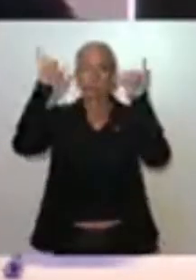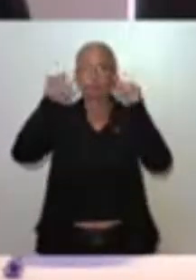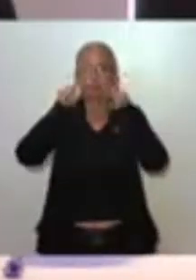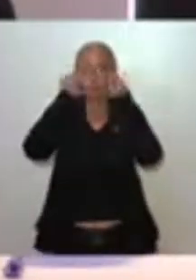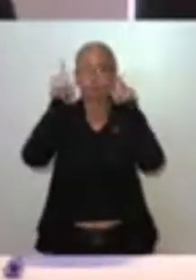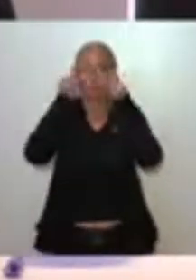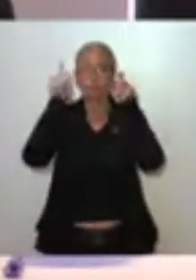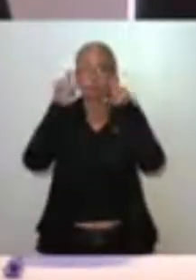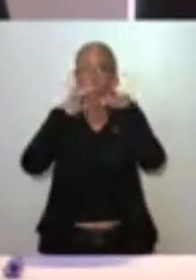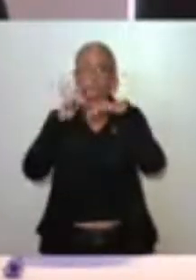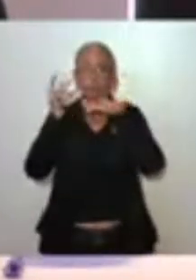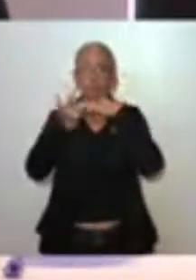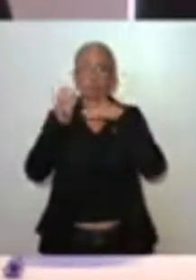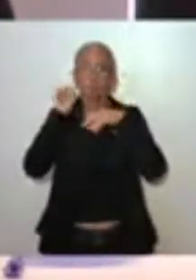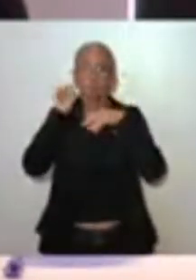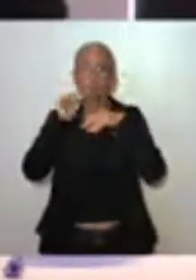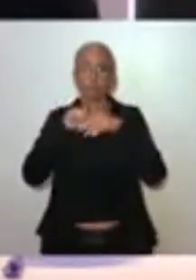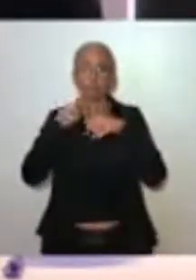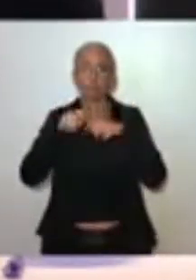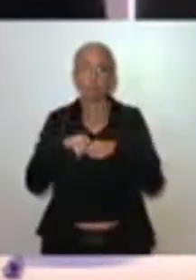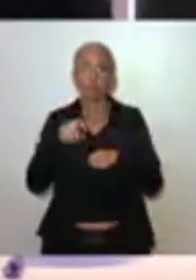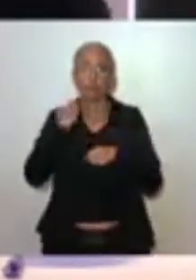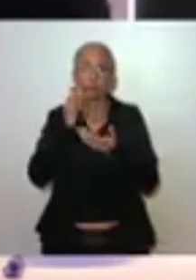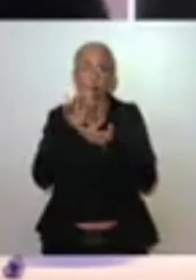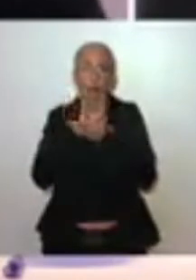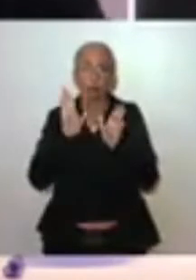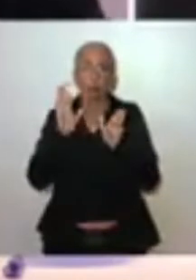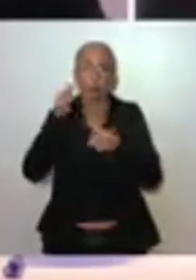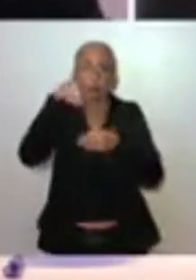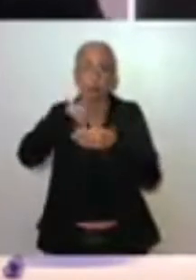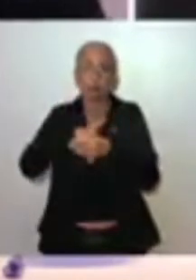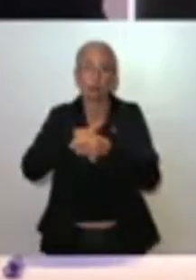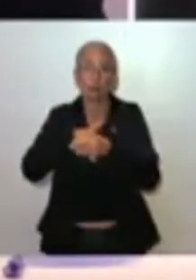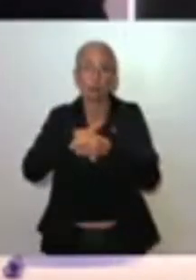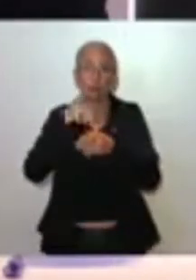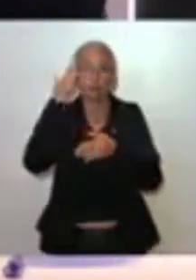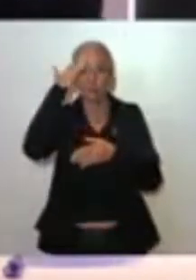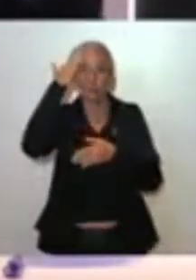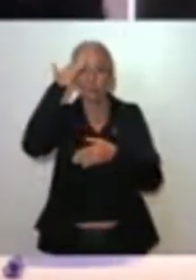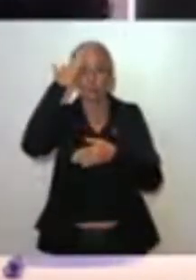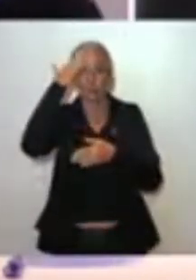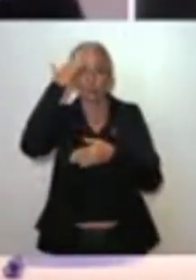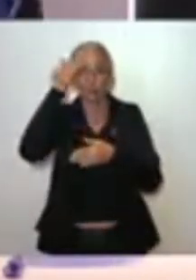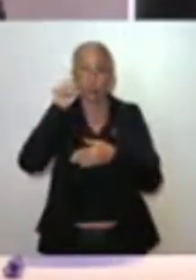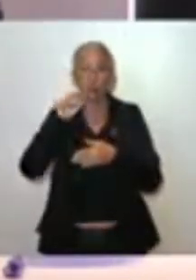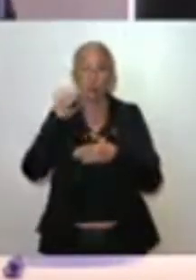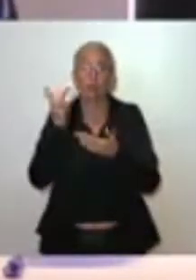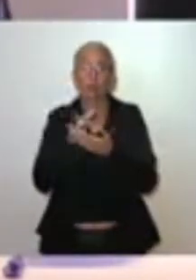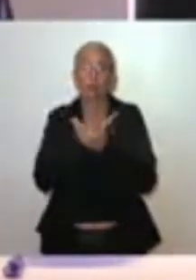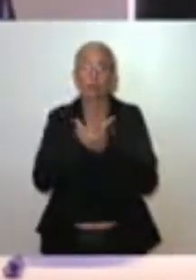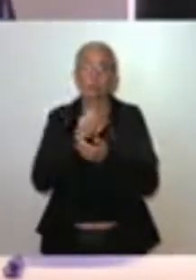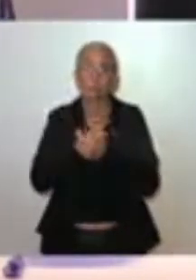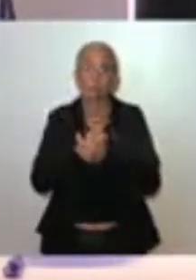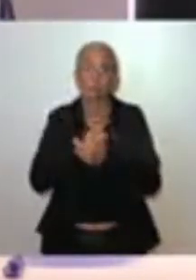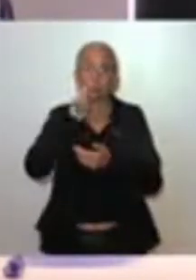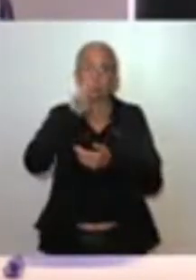ali acabou a eleição ali Você já sabe o resultado O porém como são 500 mil urnas